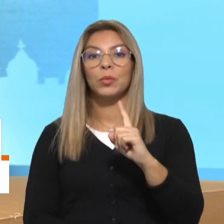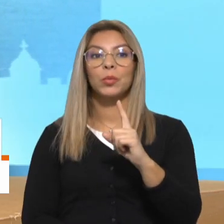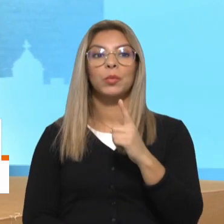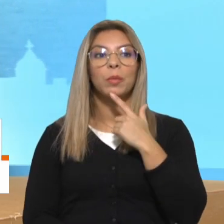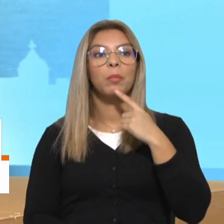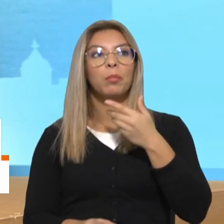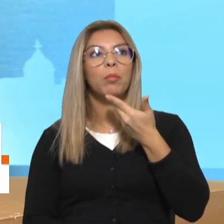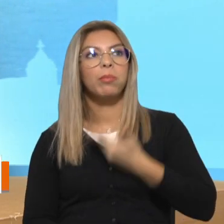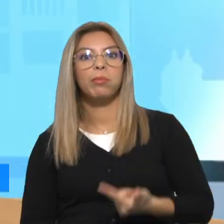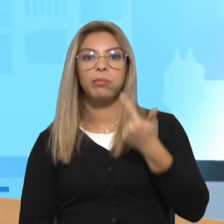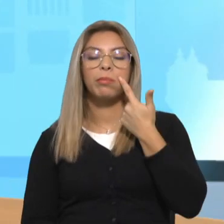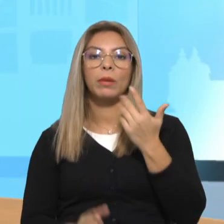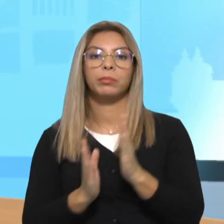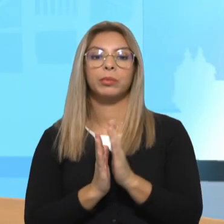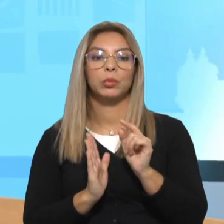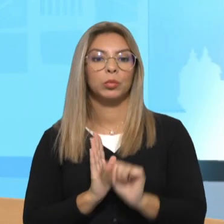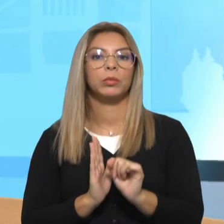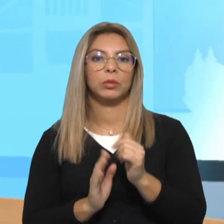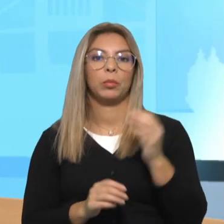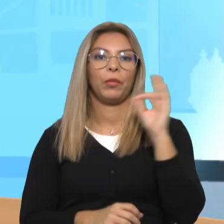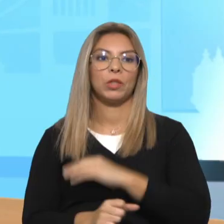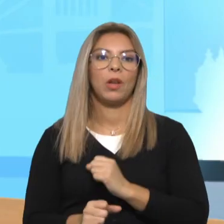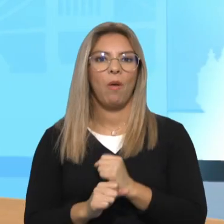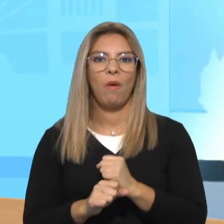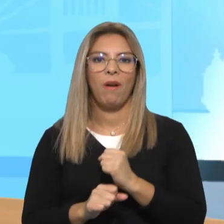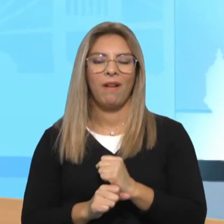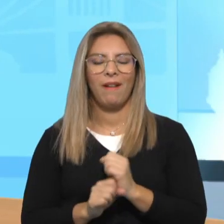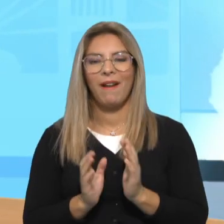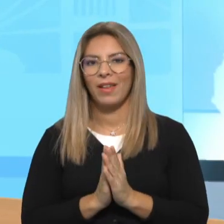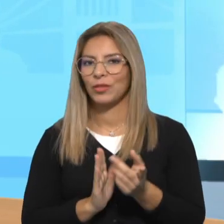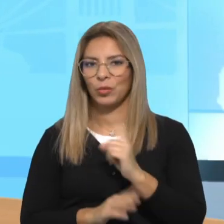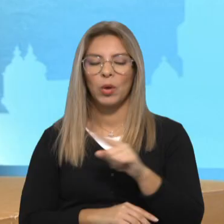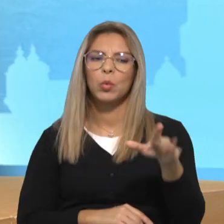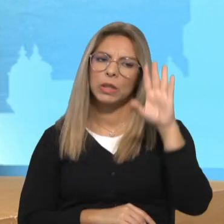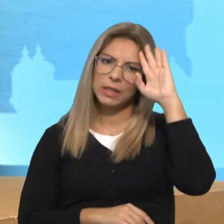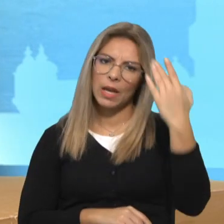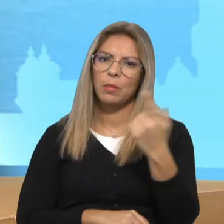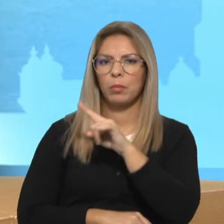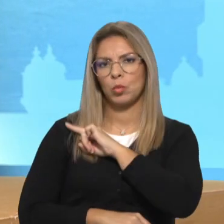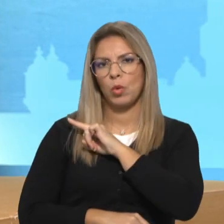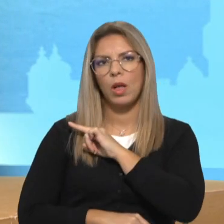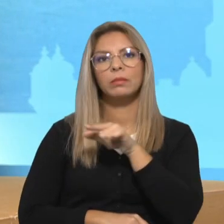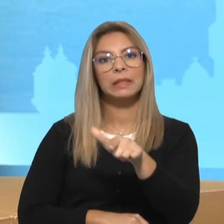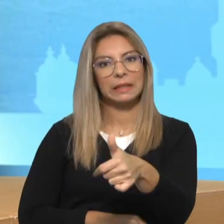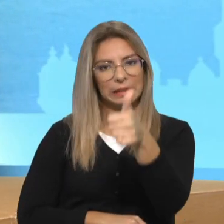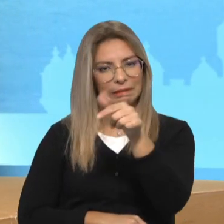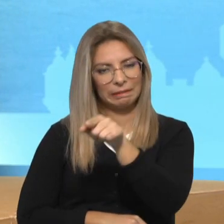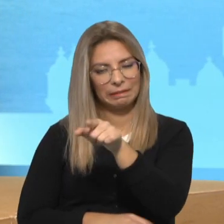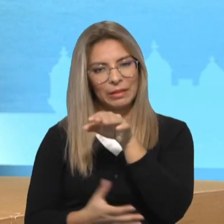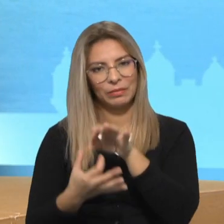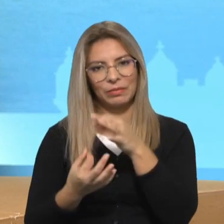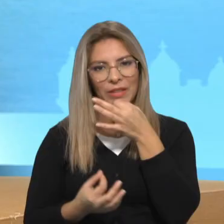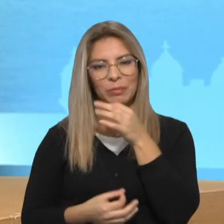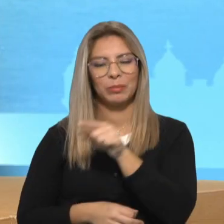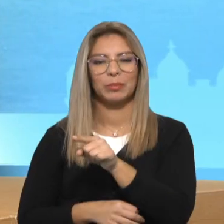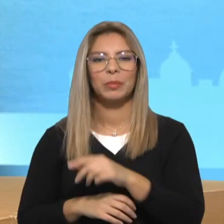de sínodo, enfim, não sei da experiência pessoal. E é sobretudo essa que nós vamos aqui comprovar, de